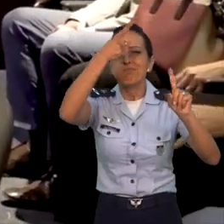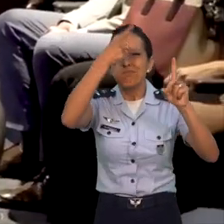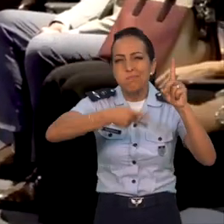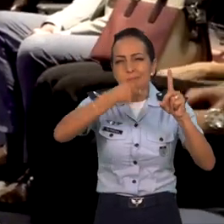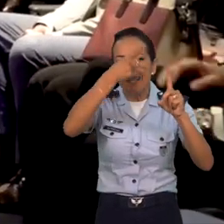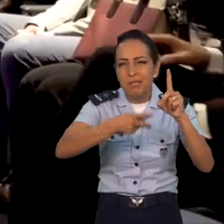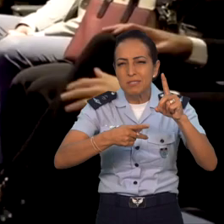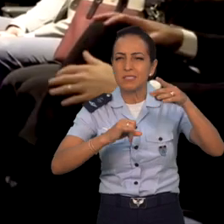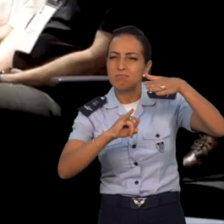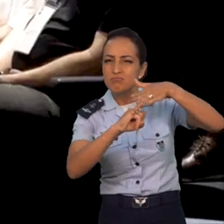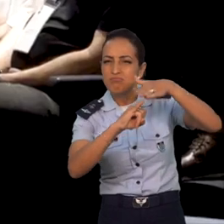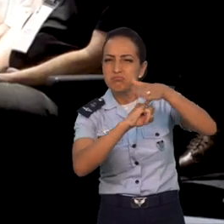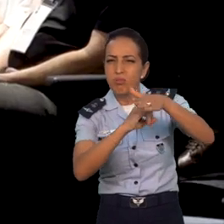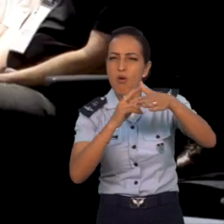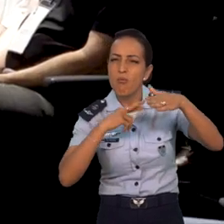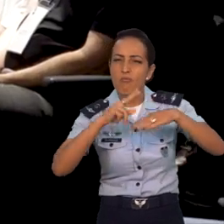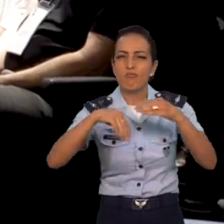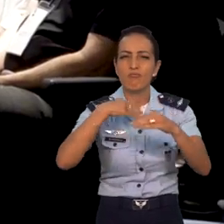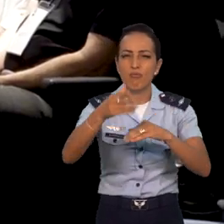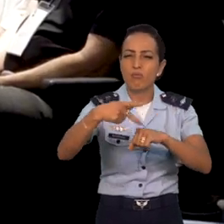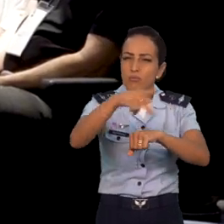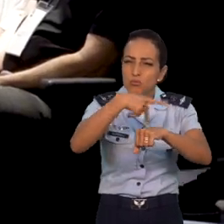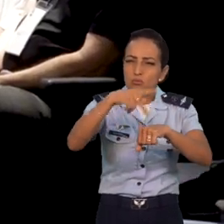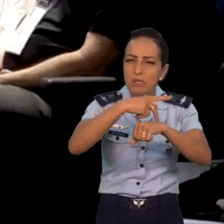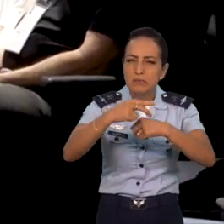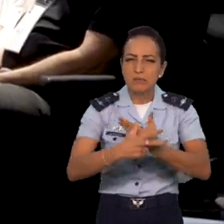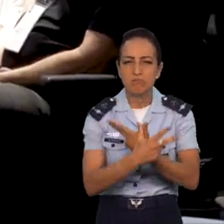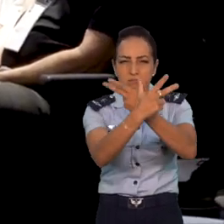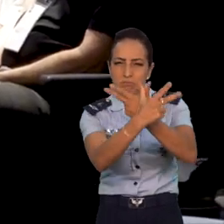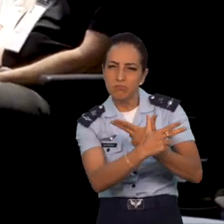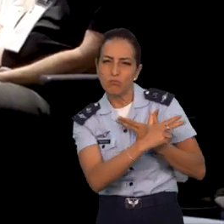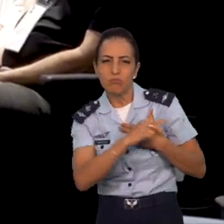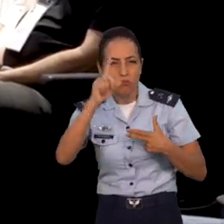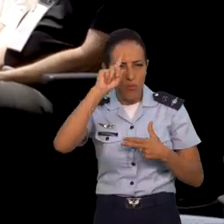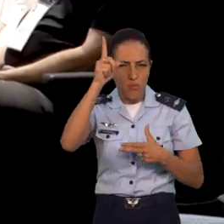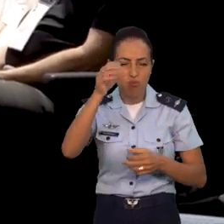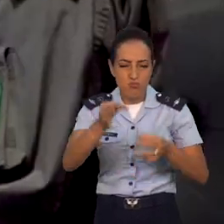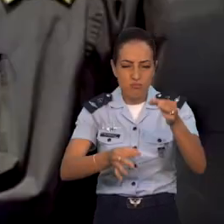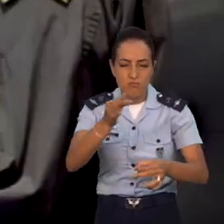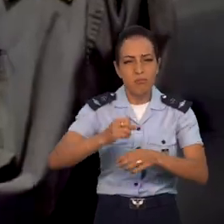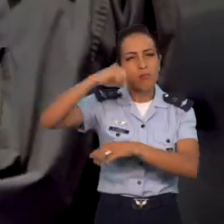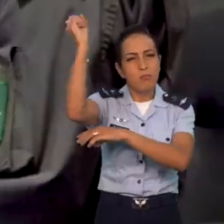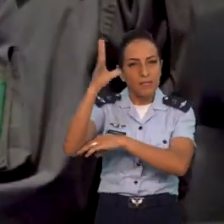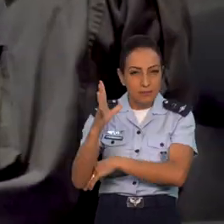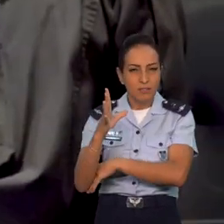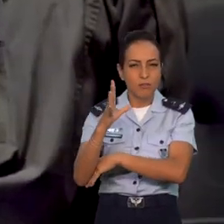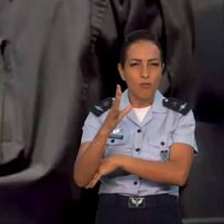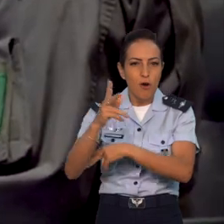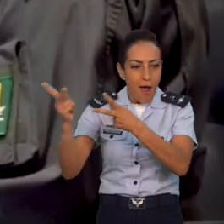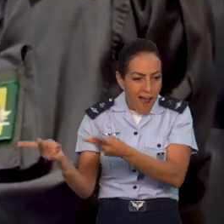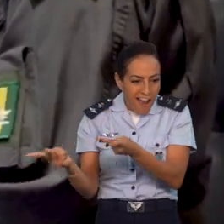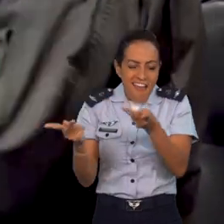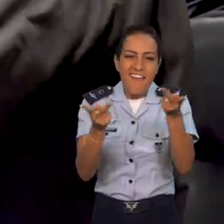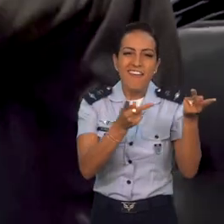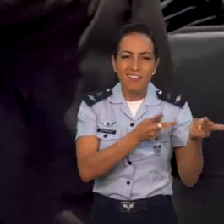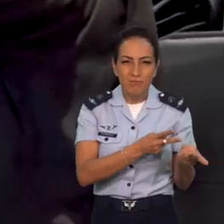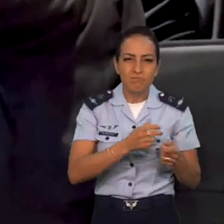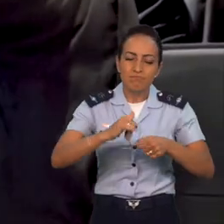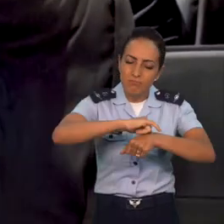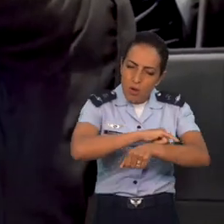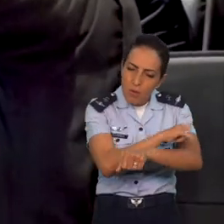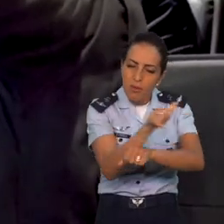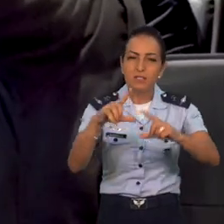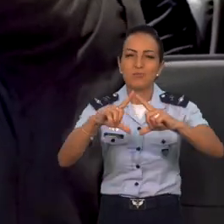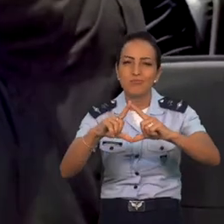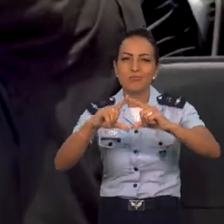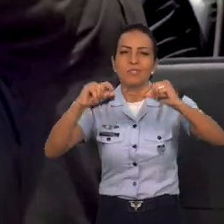Parlamentar e de Relações Institucionais do Comando da Aeronáutica, autoridades do Poder Judiciário brasileiro foram recepcionadas na